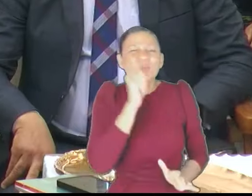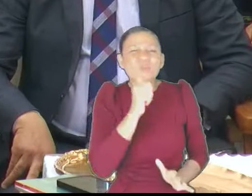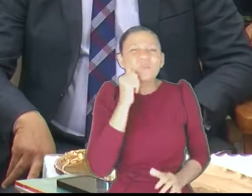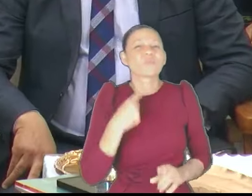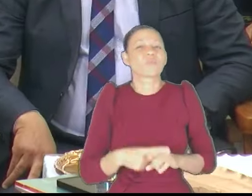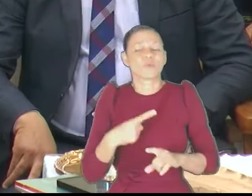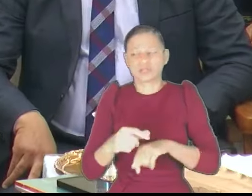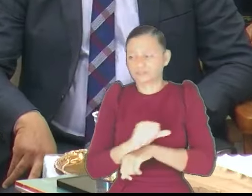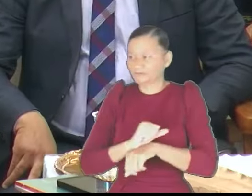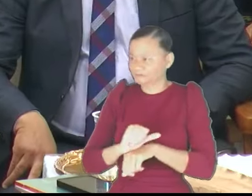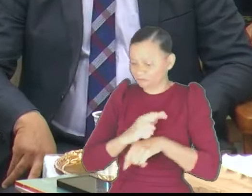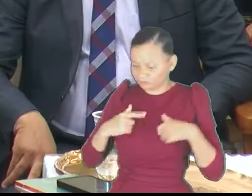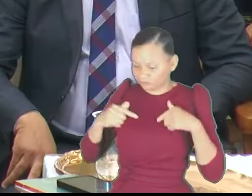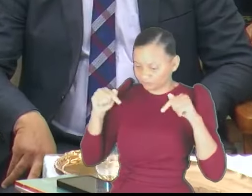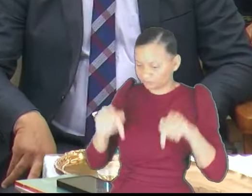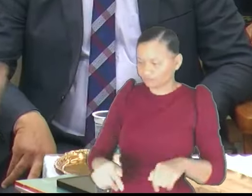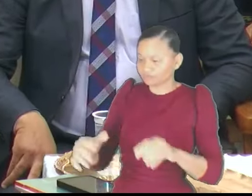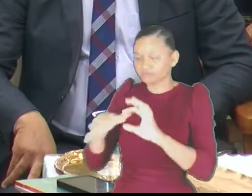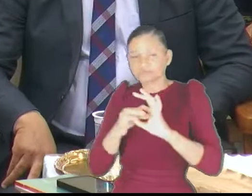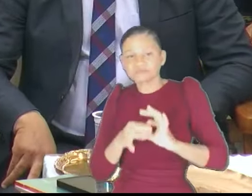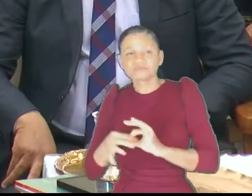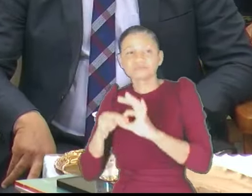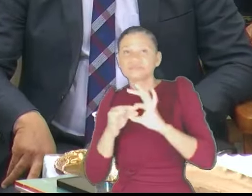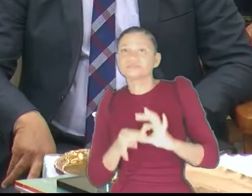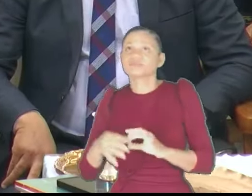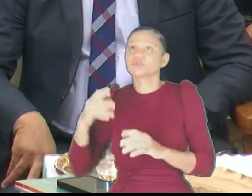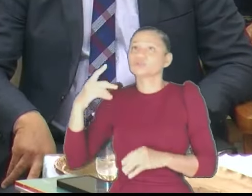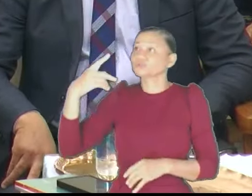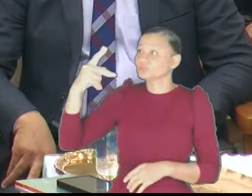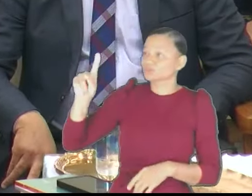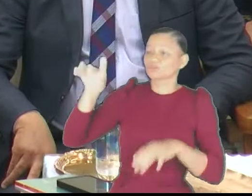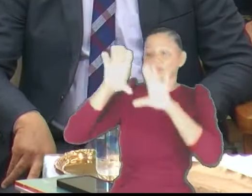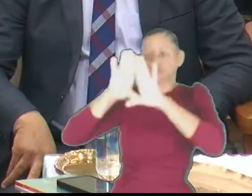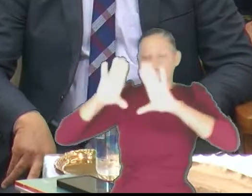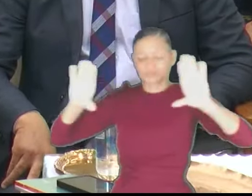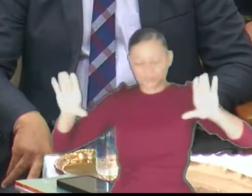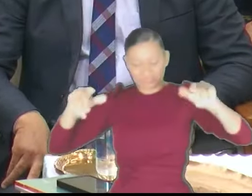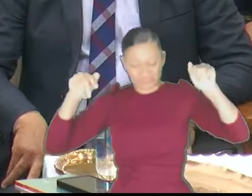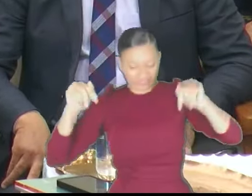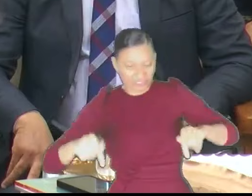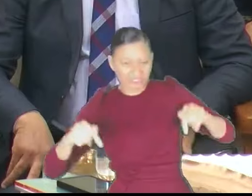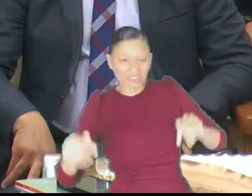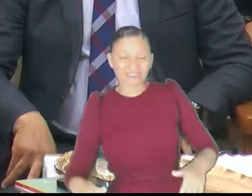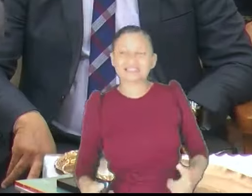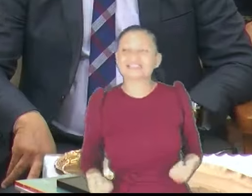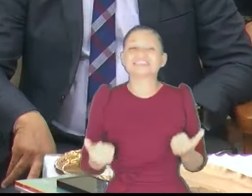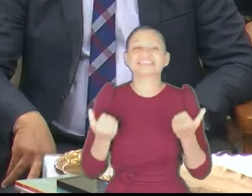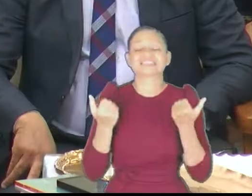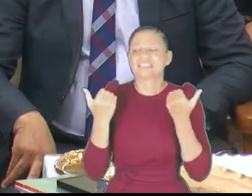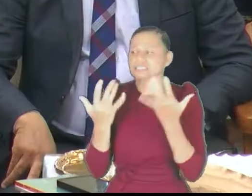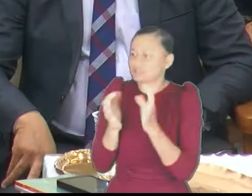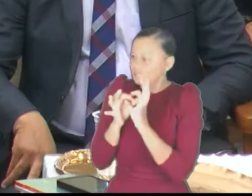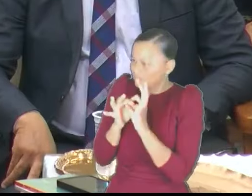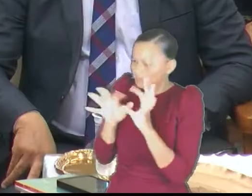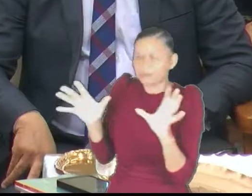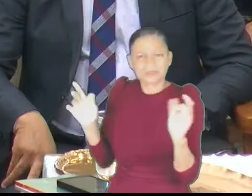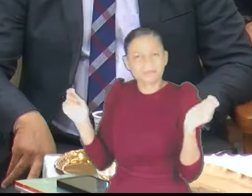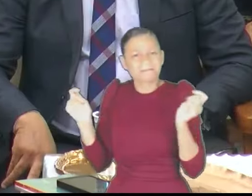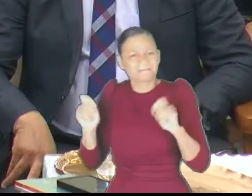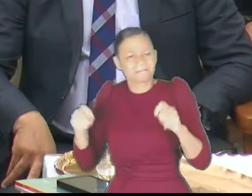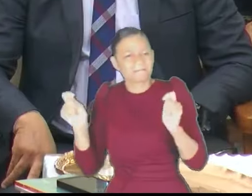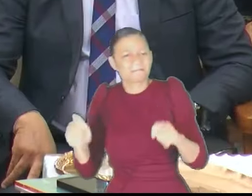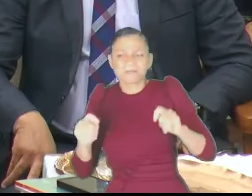Abraão disse: eu estou aqui, estou em aliança contigo, tu está no céu, eu estou na terra, e aqui na terra eu te dou legalidade para isso, pode